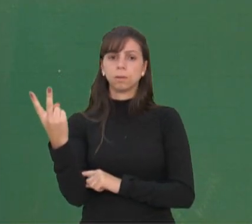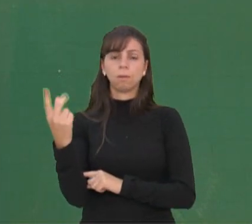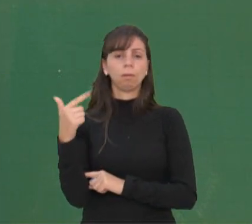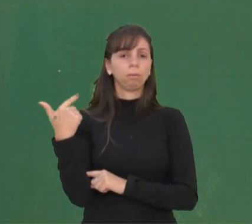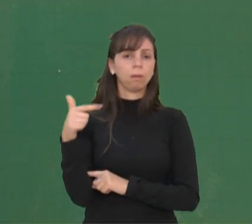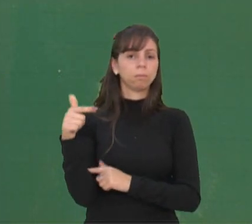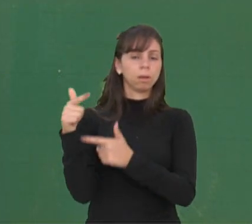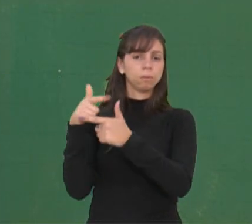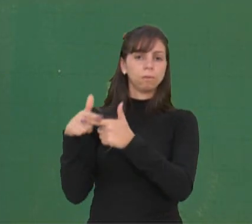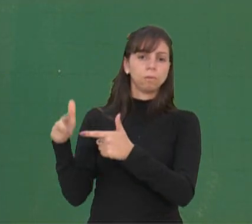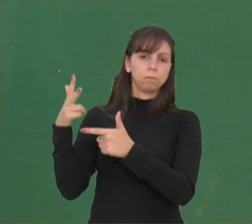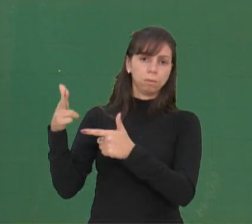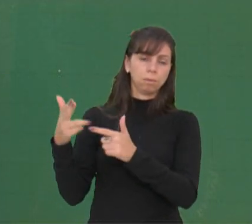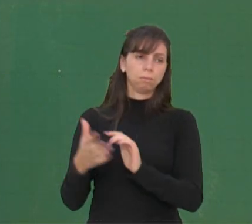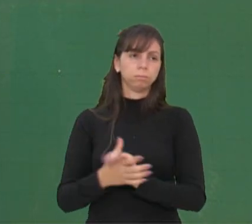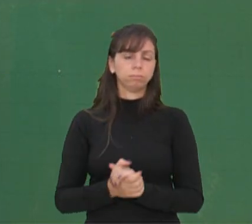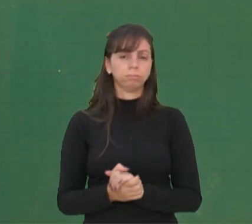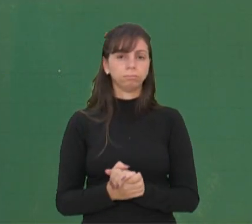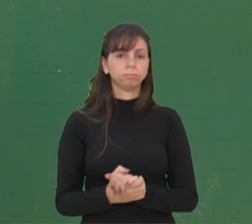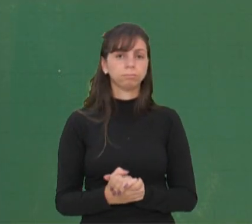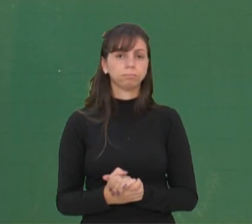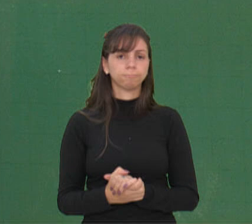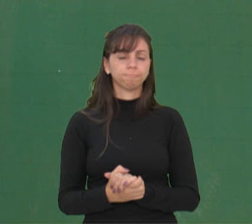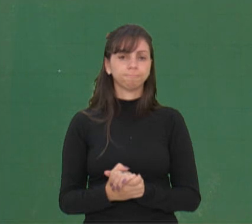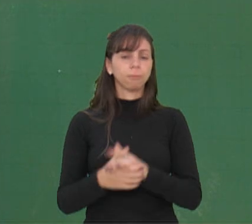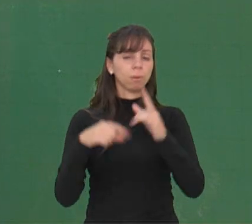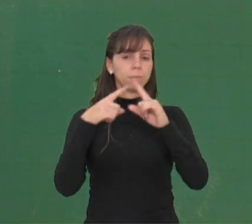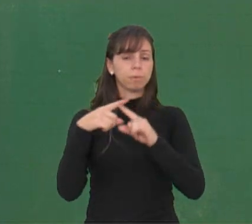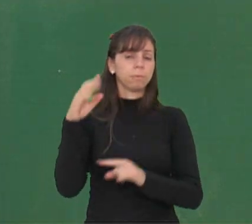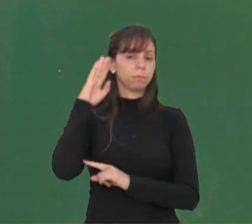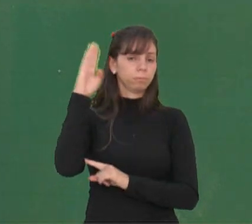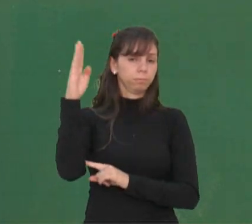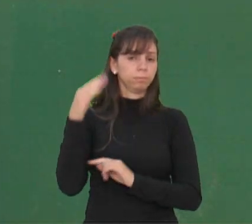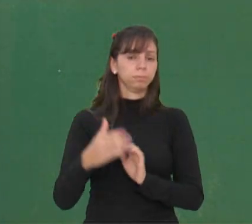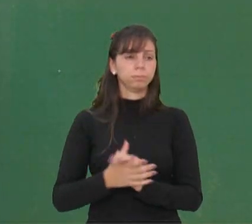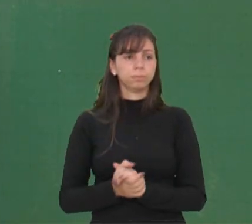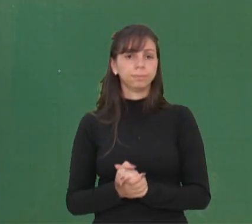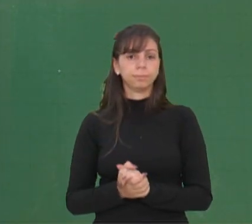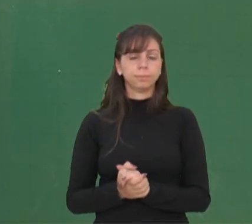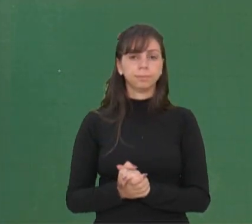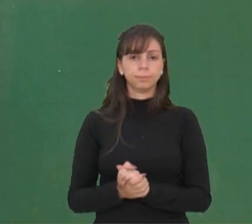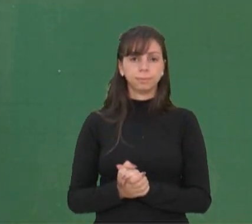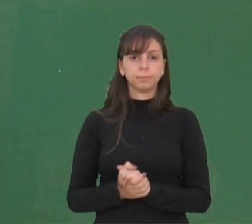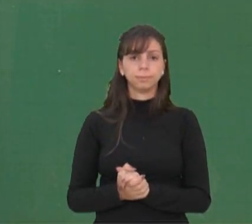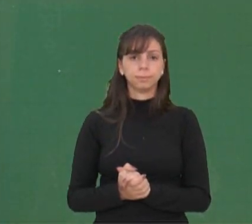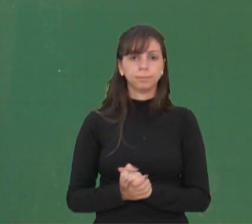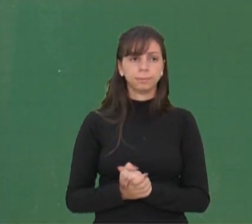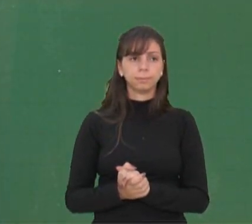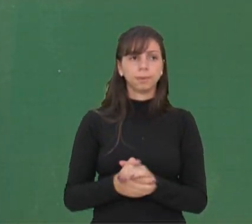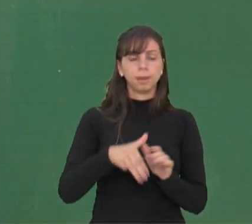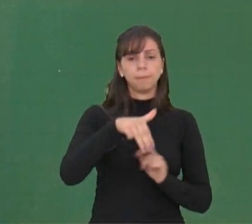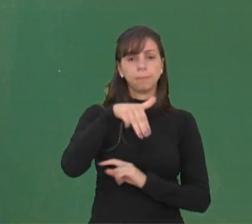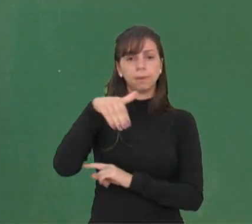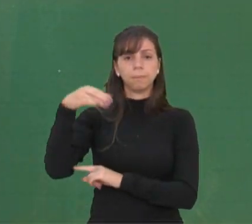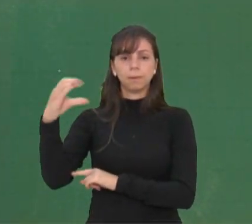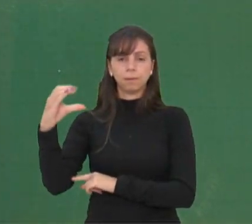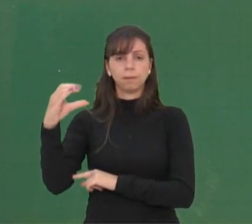divisores comuns. Então é só multiplicar direto. Se você não lembrar desse detalhe, faz o MMC, que dá o denominador